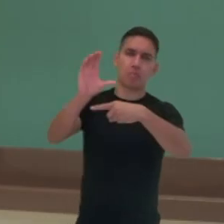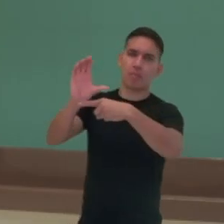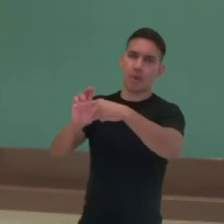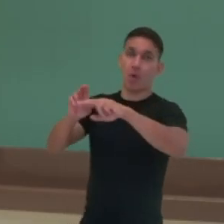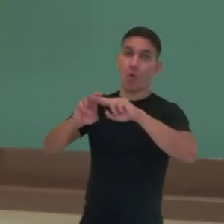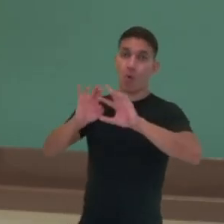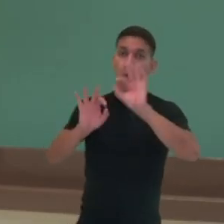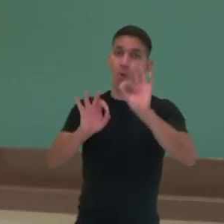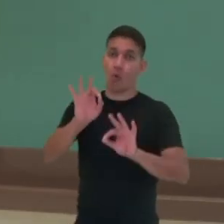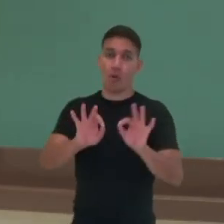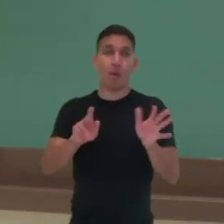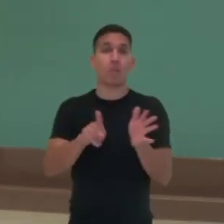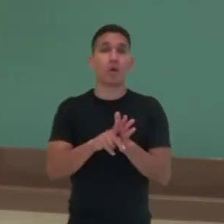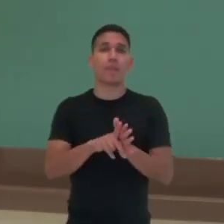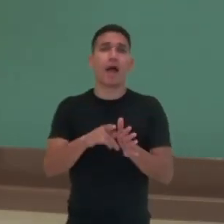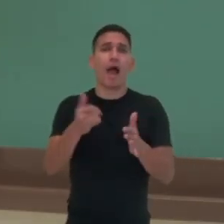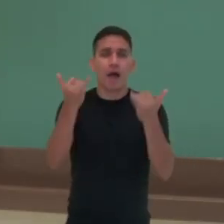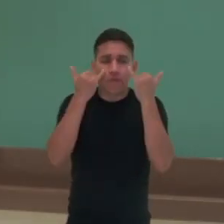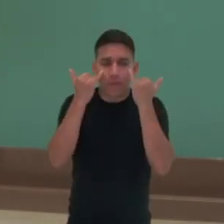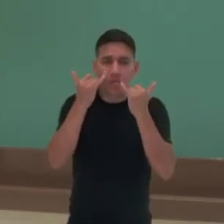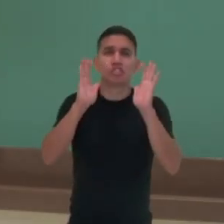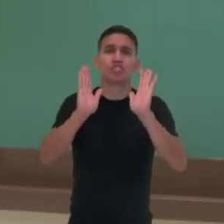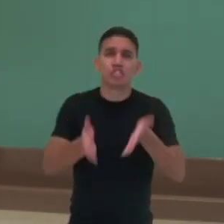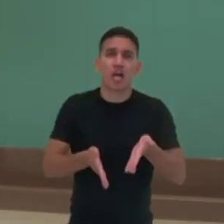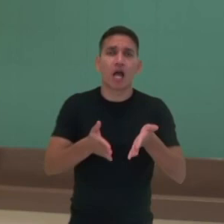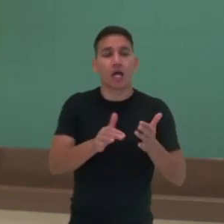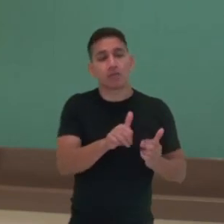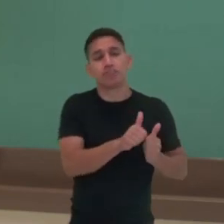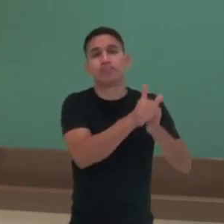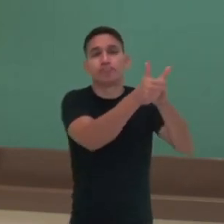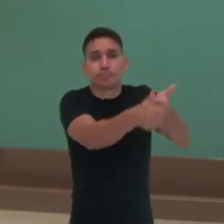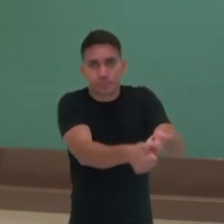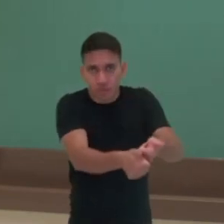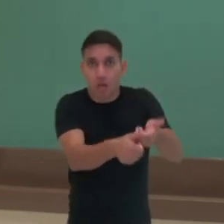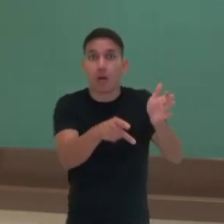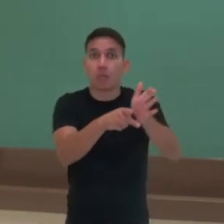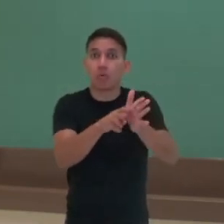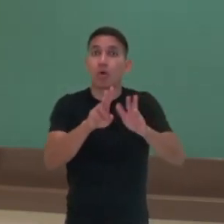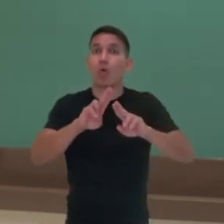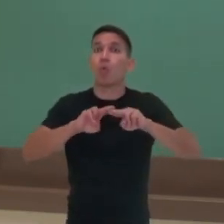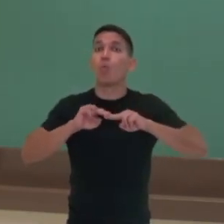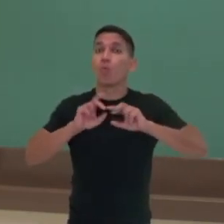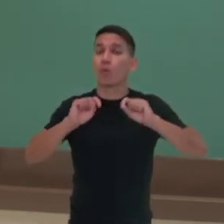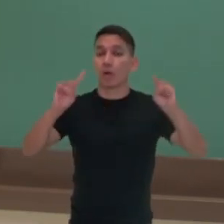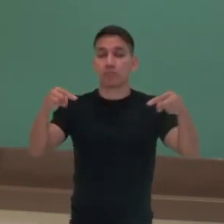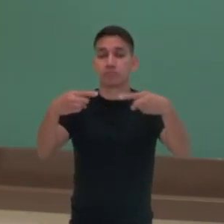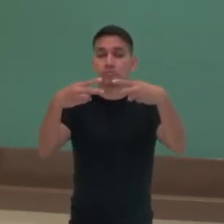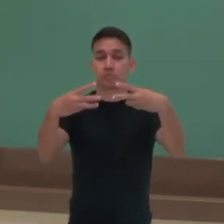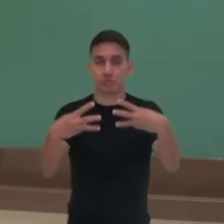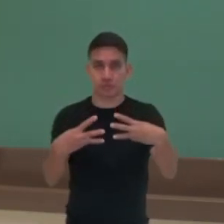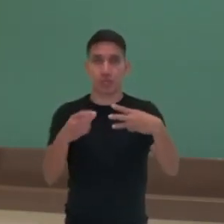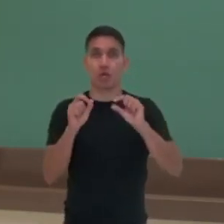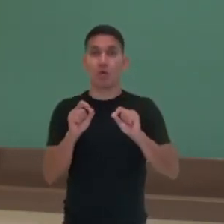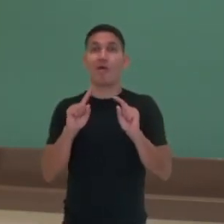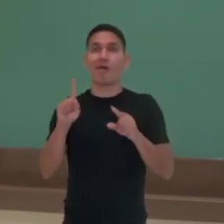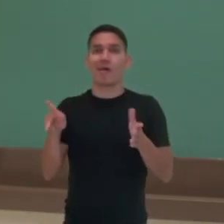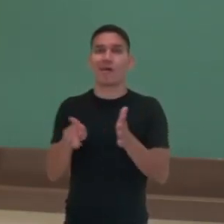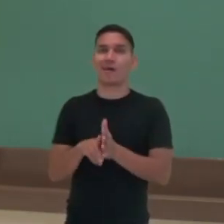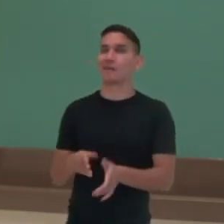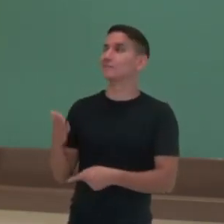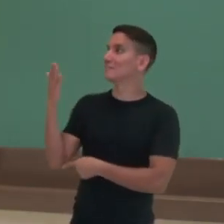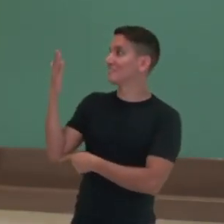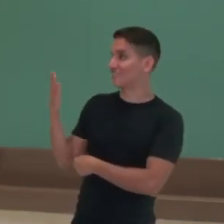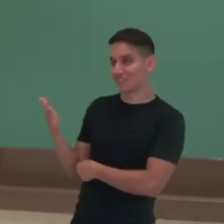são valores diretamente proporcionais. Se são valores diretamente proporcionais, essas